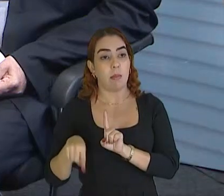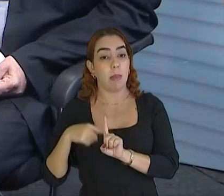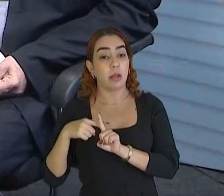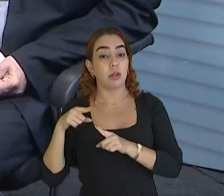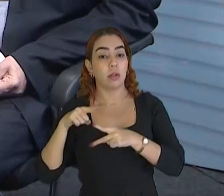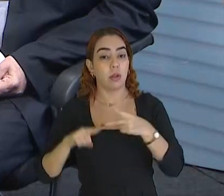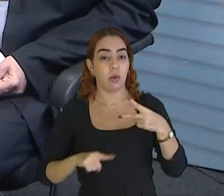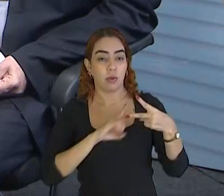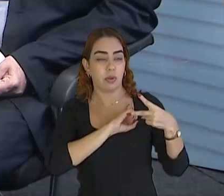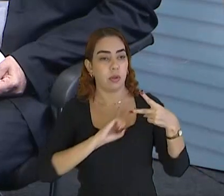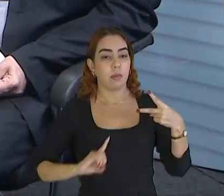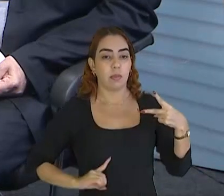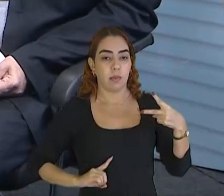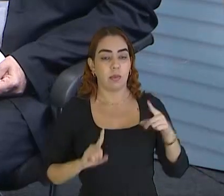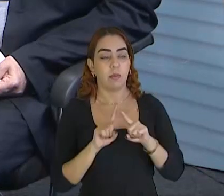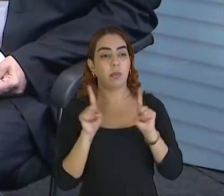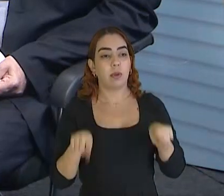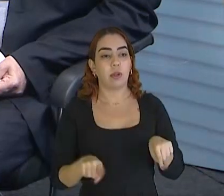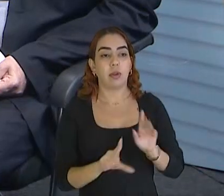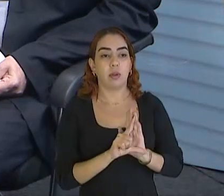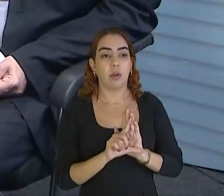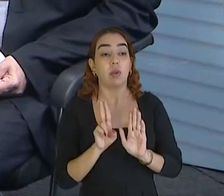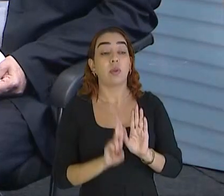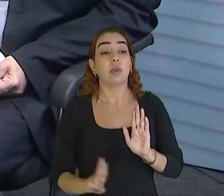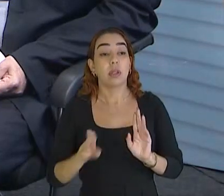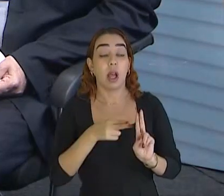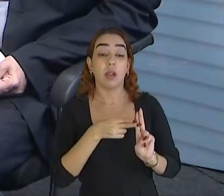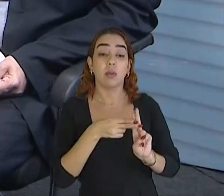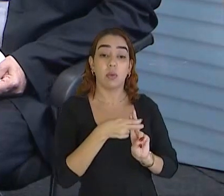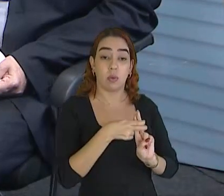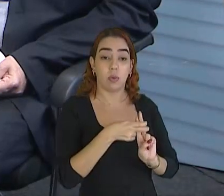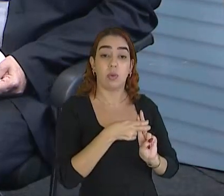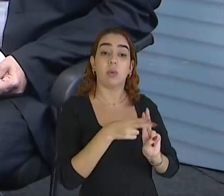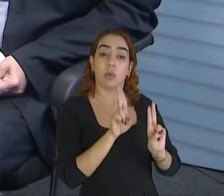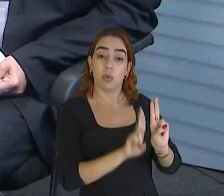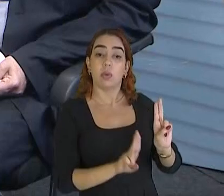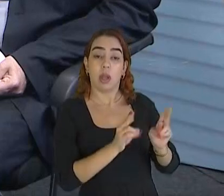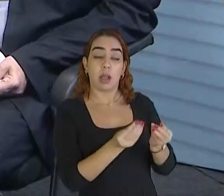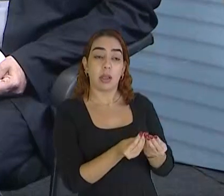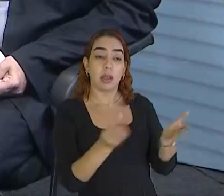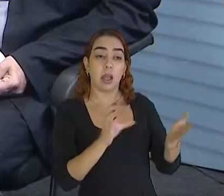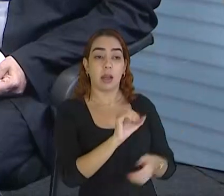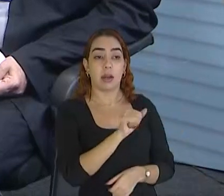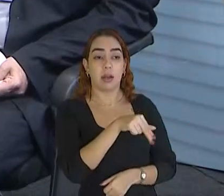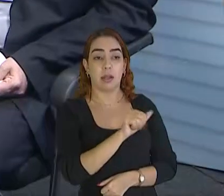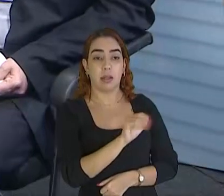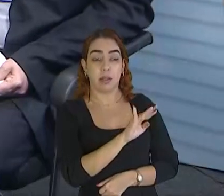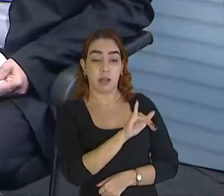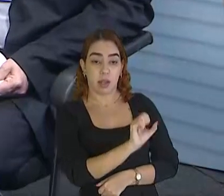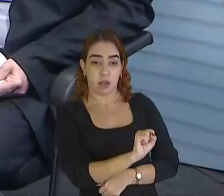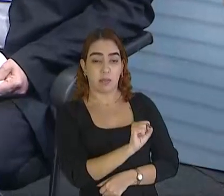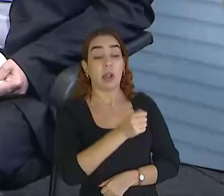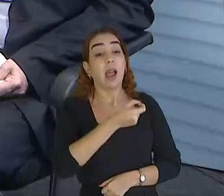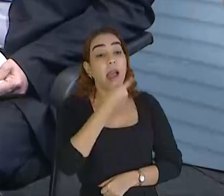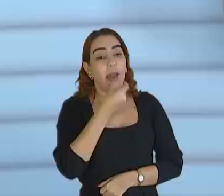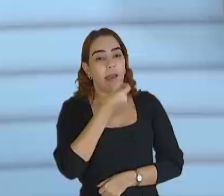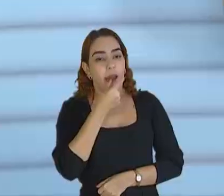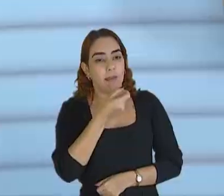a utilização da cannabis no SUS, porque ela tem grandes e efeitos